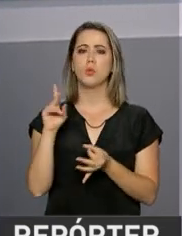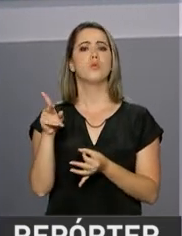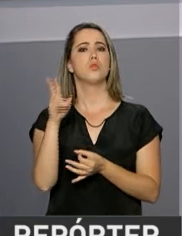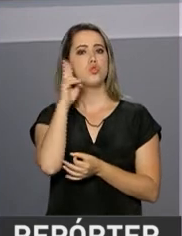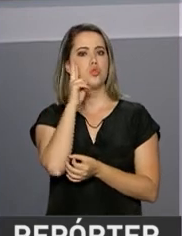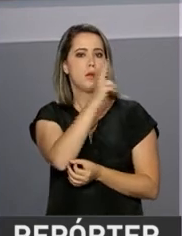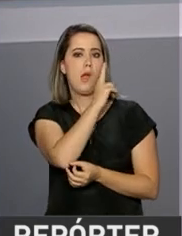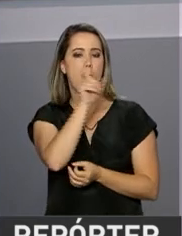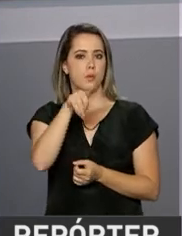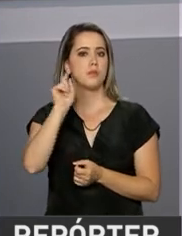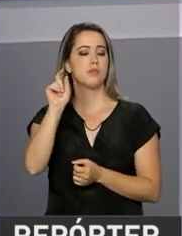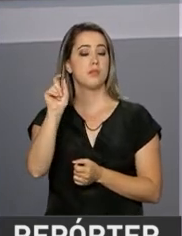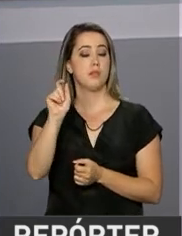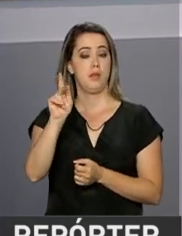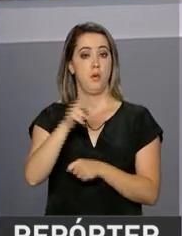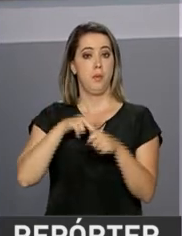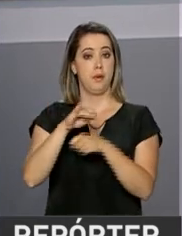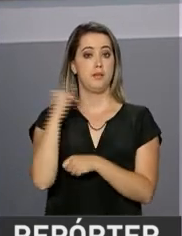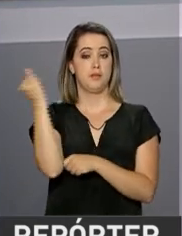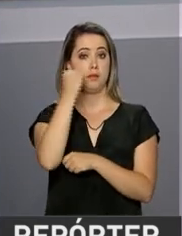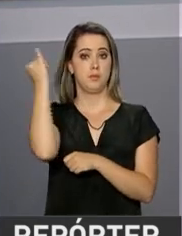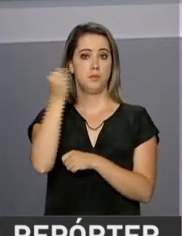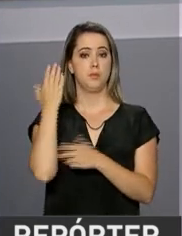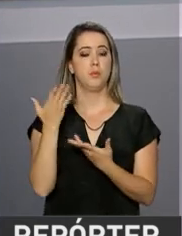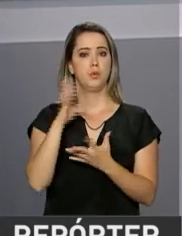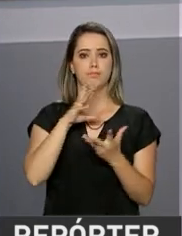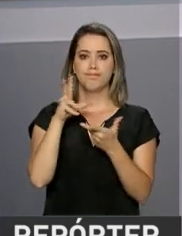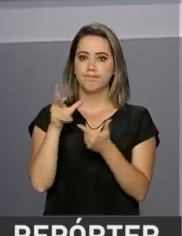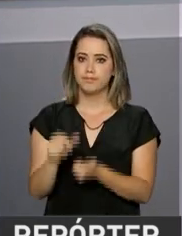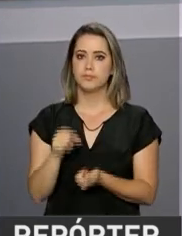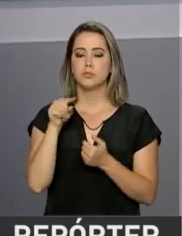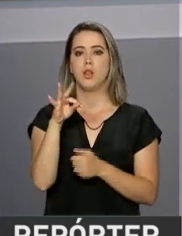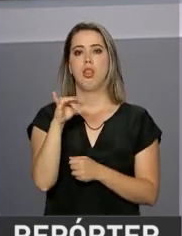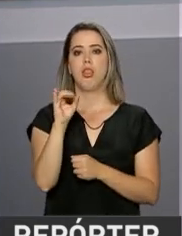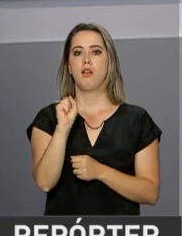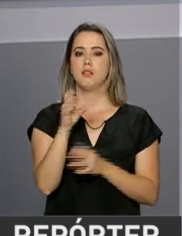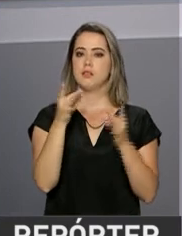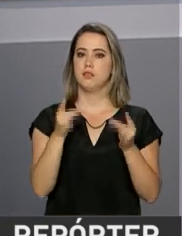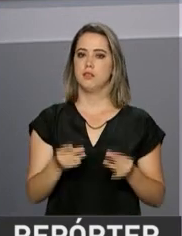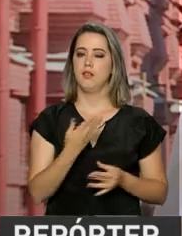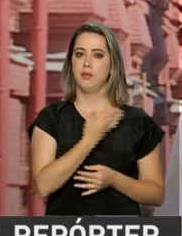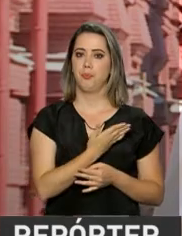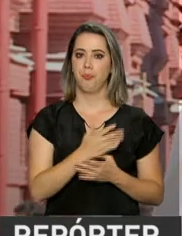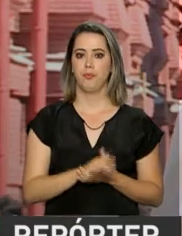para a ordem internacional. A repórter Thaíssa Dias está em Moscou e tem mais detalhes da viagem.